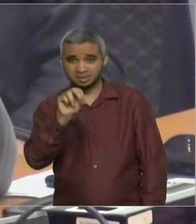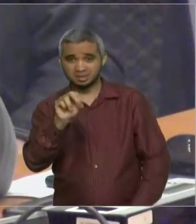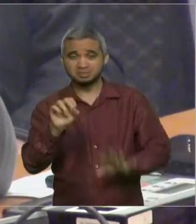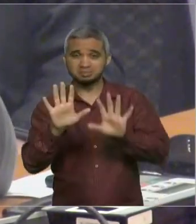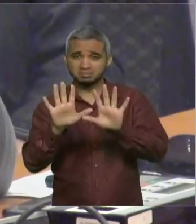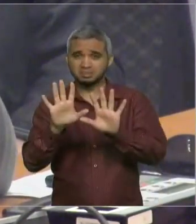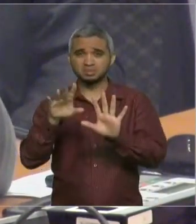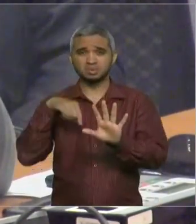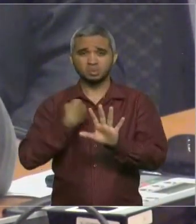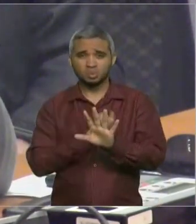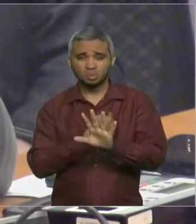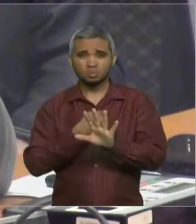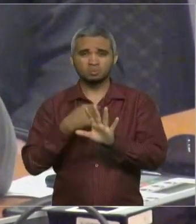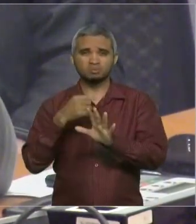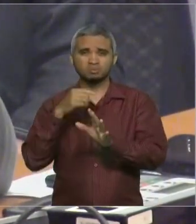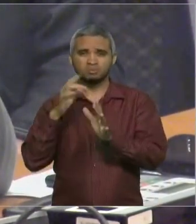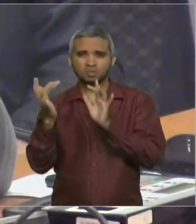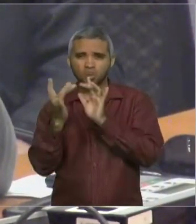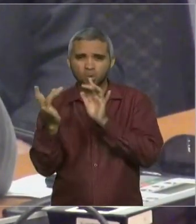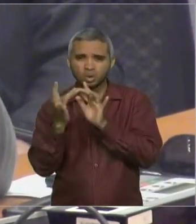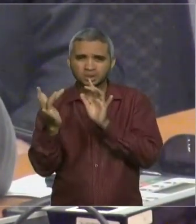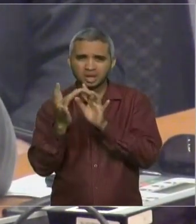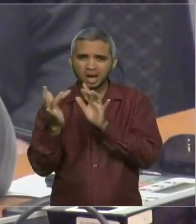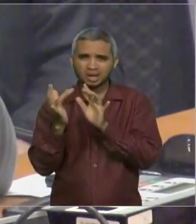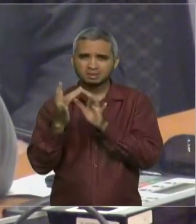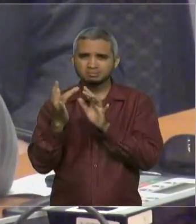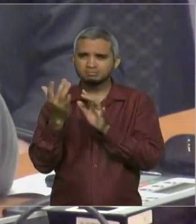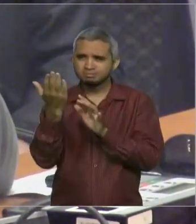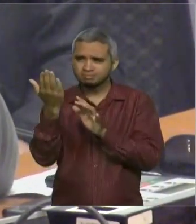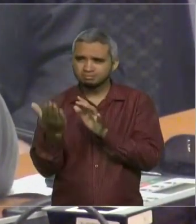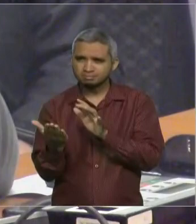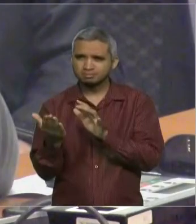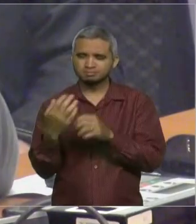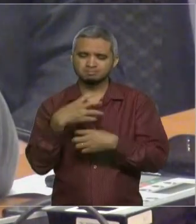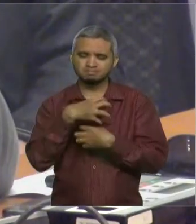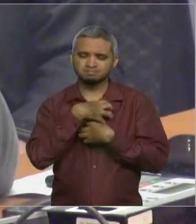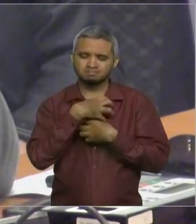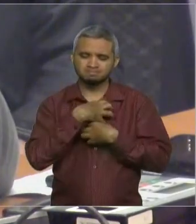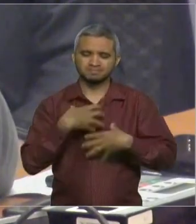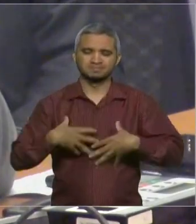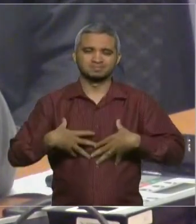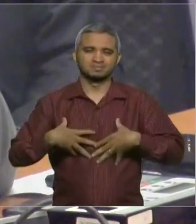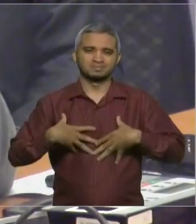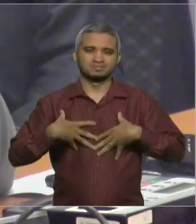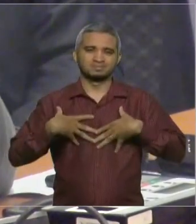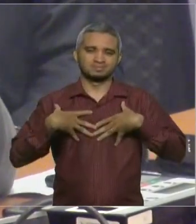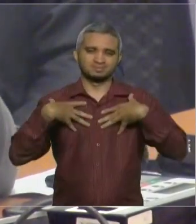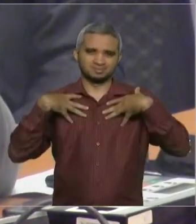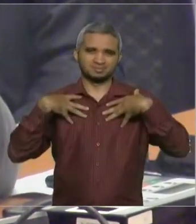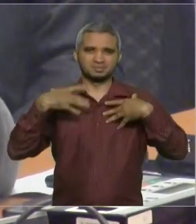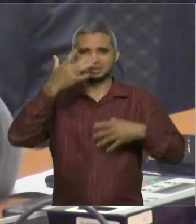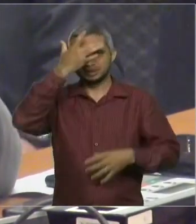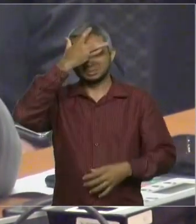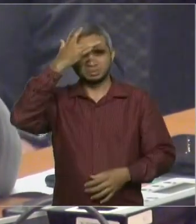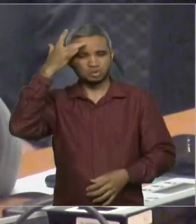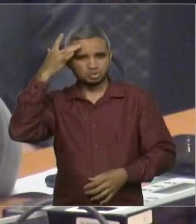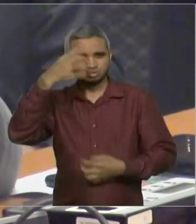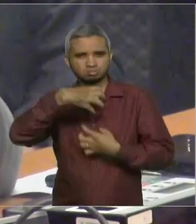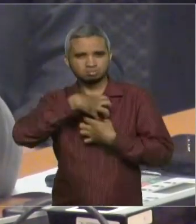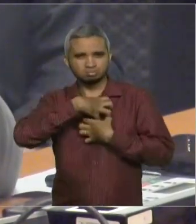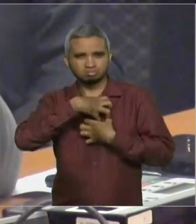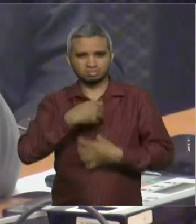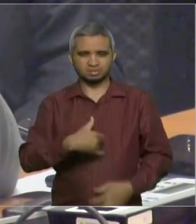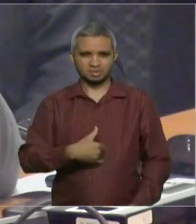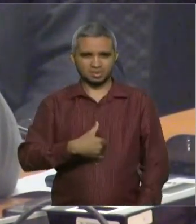efetivamente e conviver com a senhora, eu tenho uma grande satisfação de uma pessoa que me dá prazer, me dá orgulho